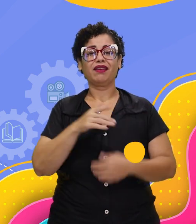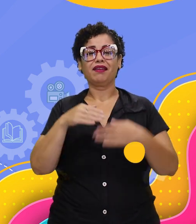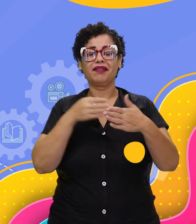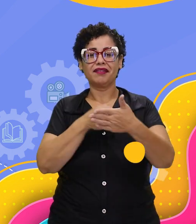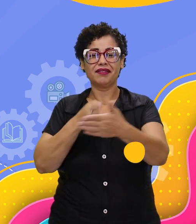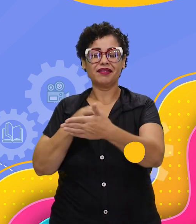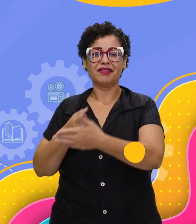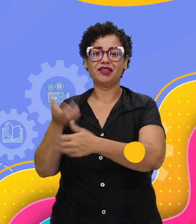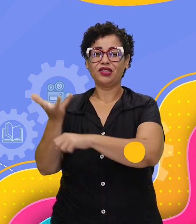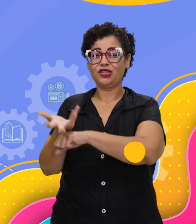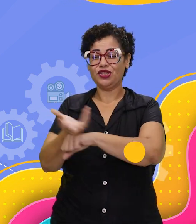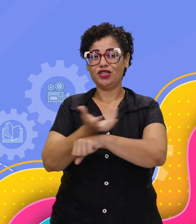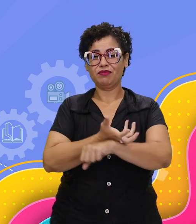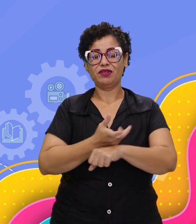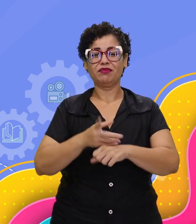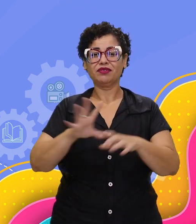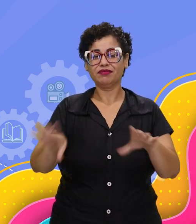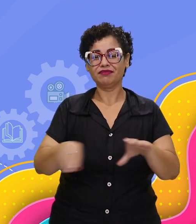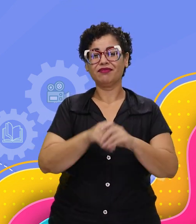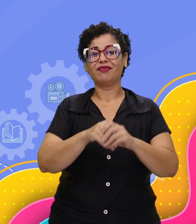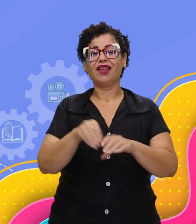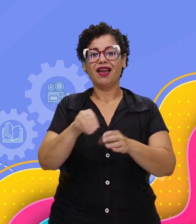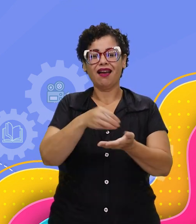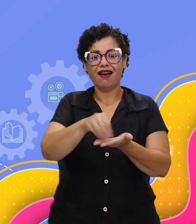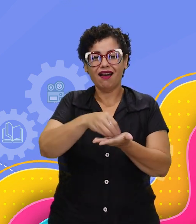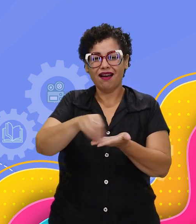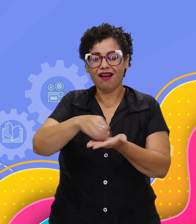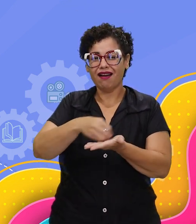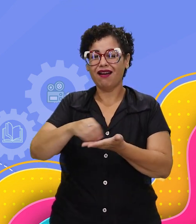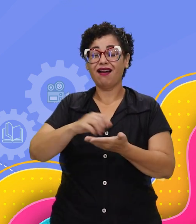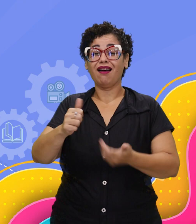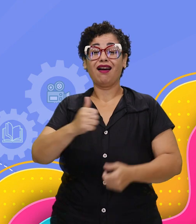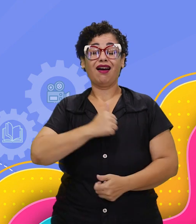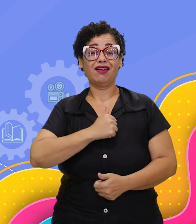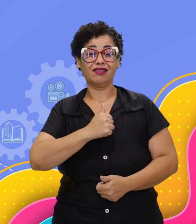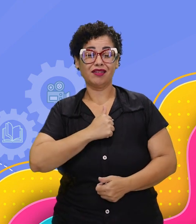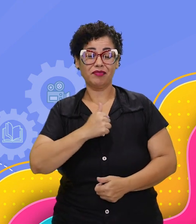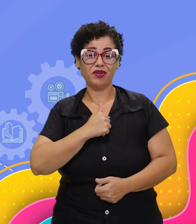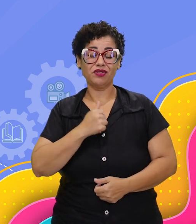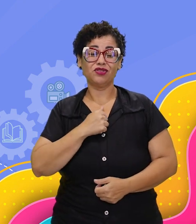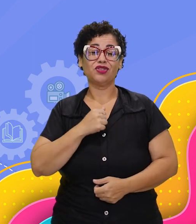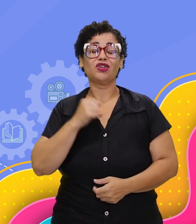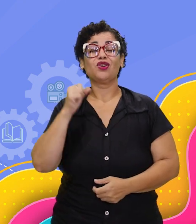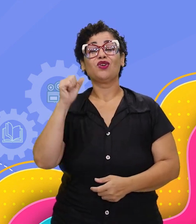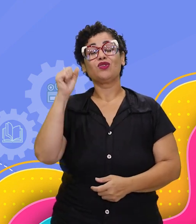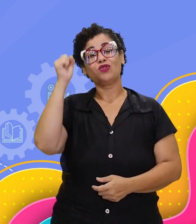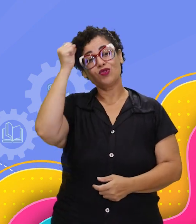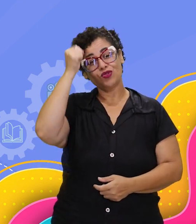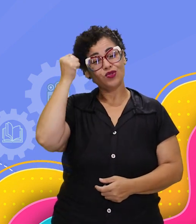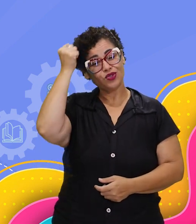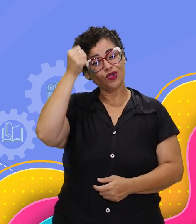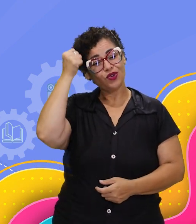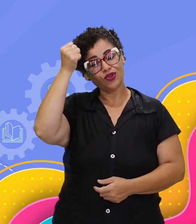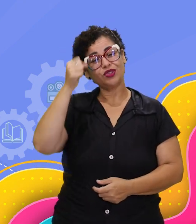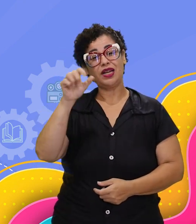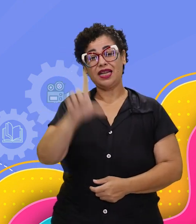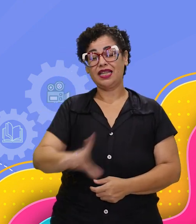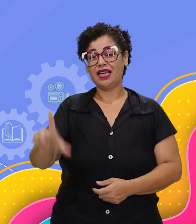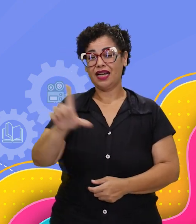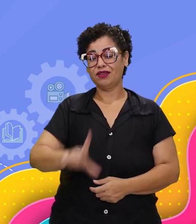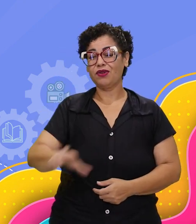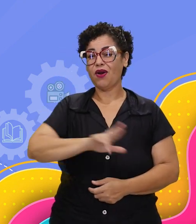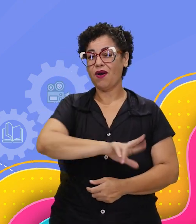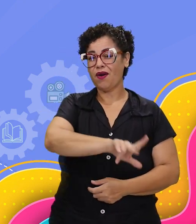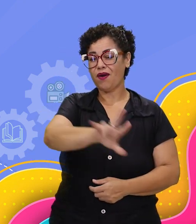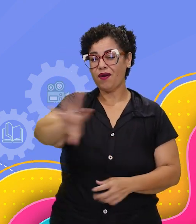incorporando métodos da arqueologia, antropologia, sociologia, literatura e outras